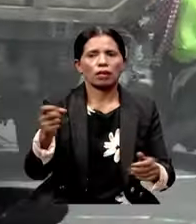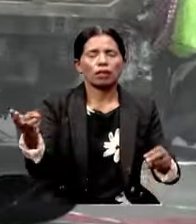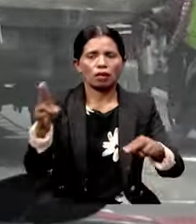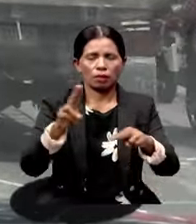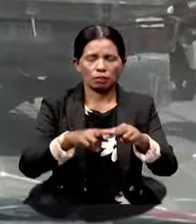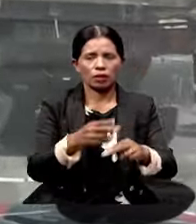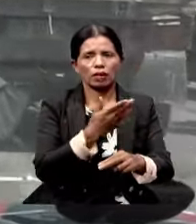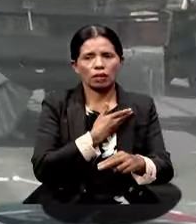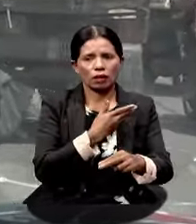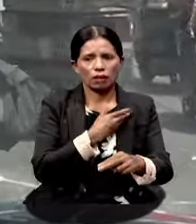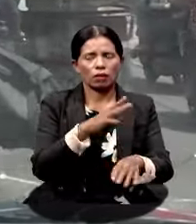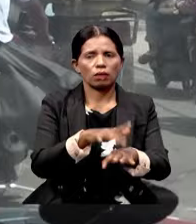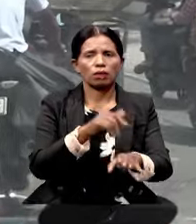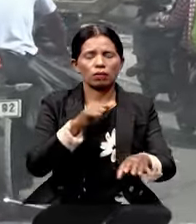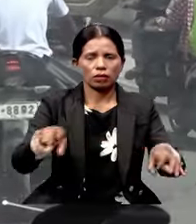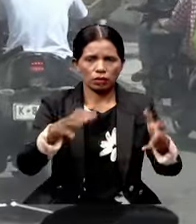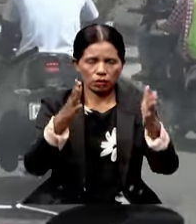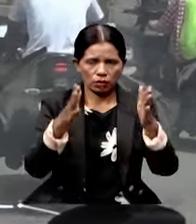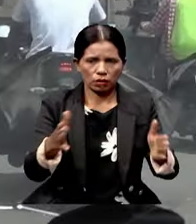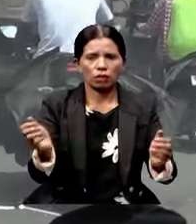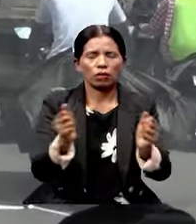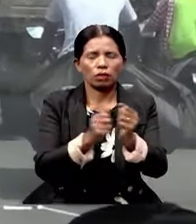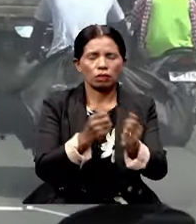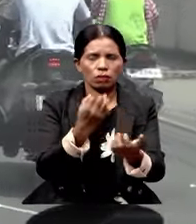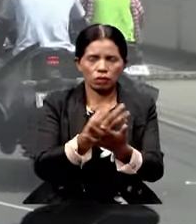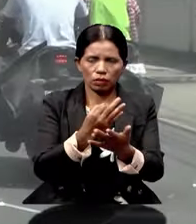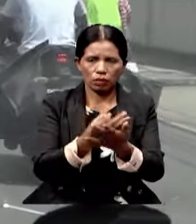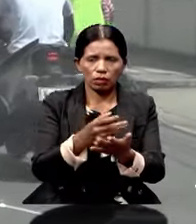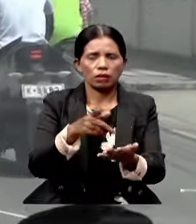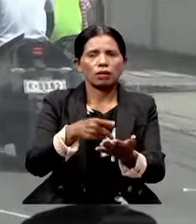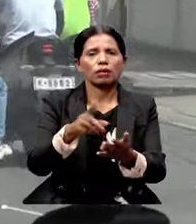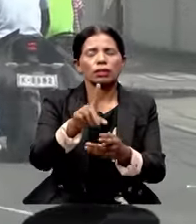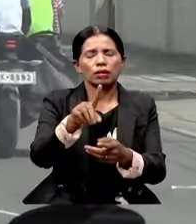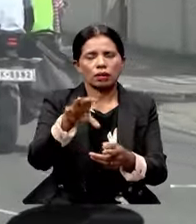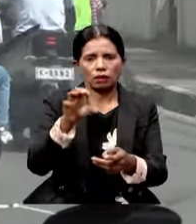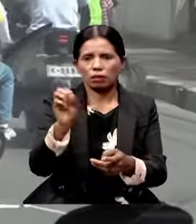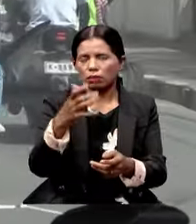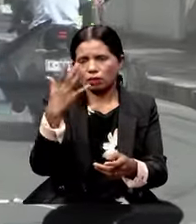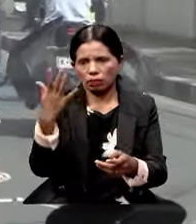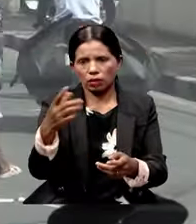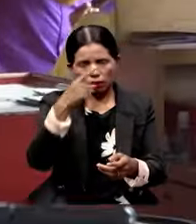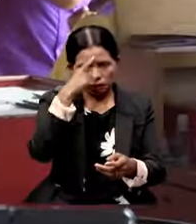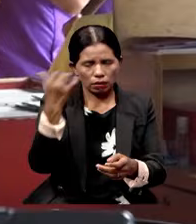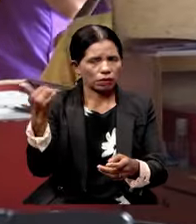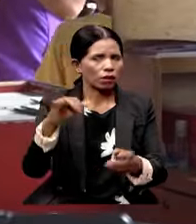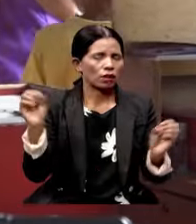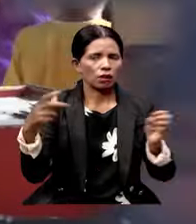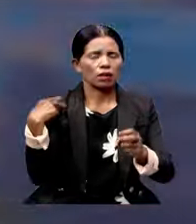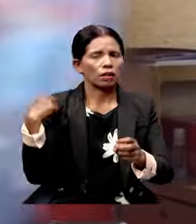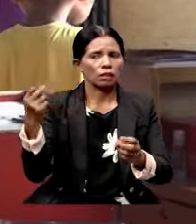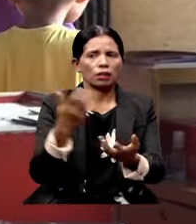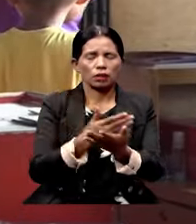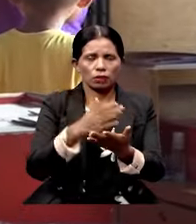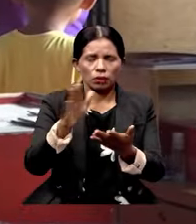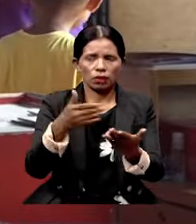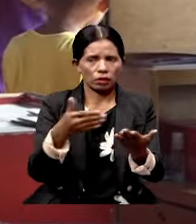folin sasan, afeta mos ba trabalhador sira ho salário mínimo dólar atu sida san norresen lima, tamba sira la ihak bit, susa sasan hirak